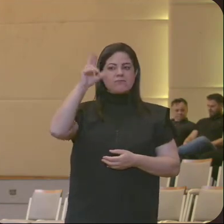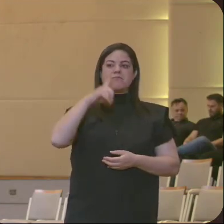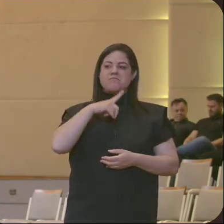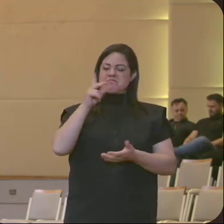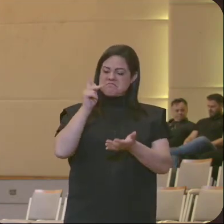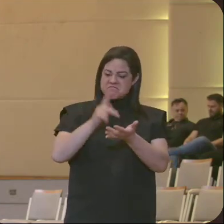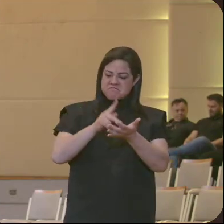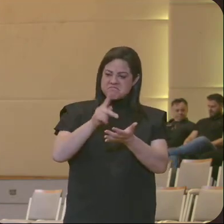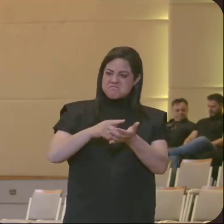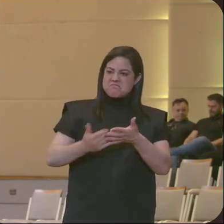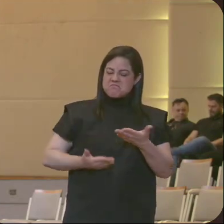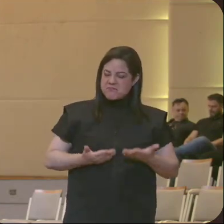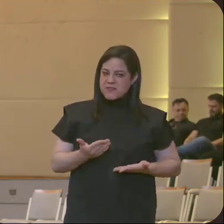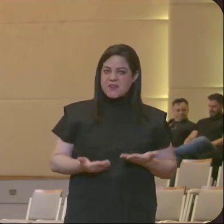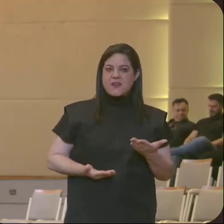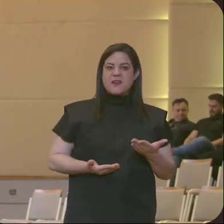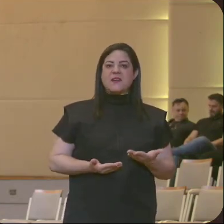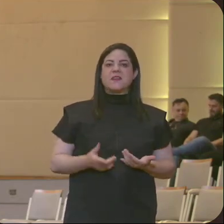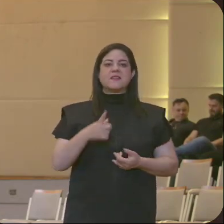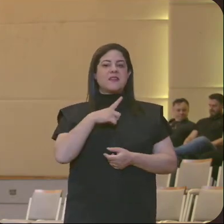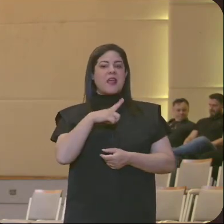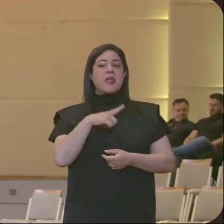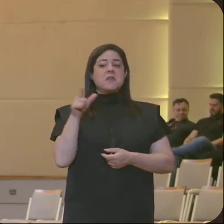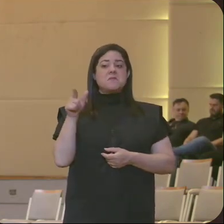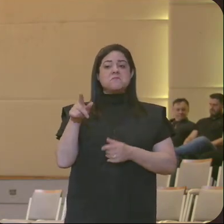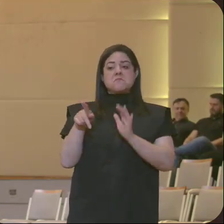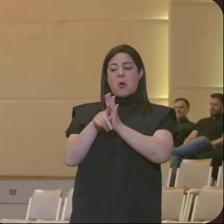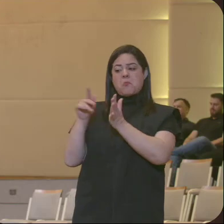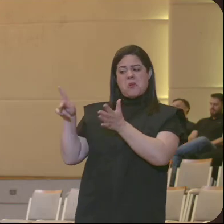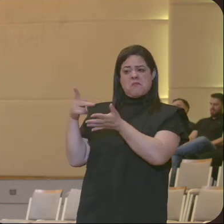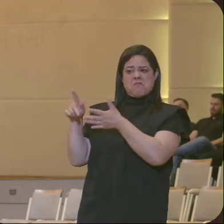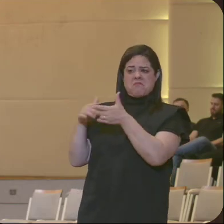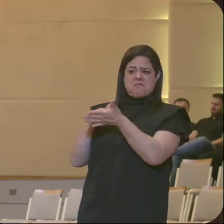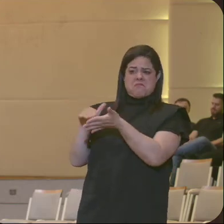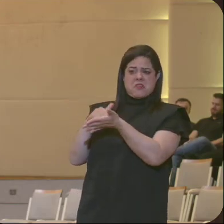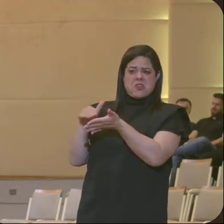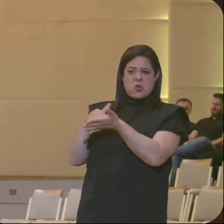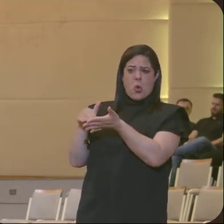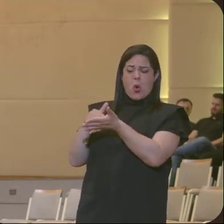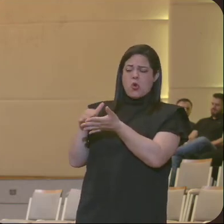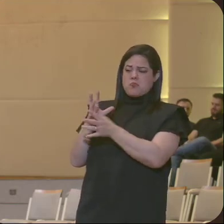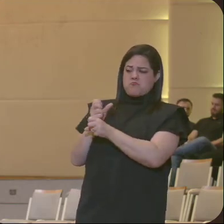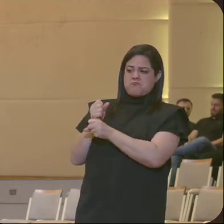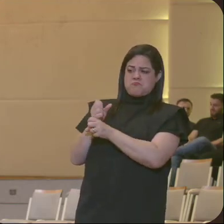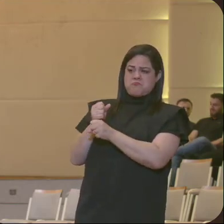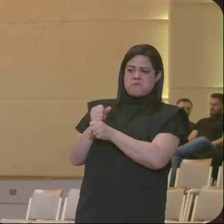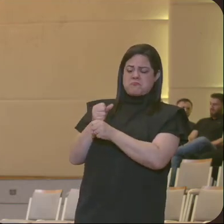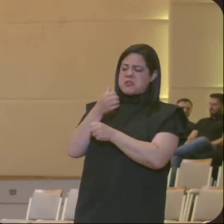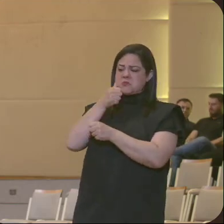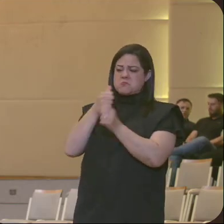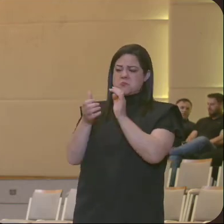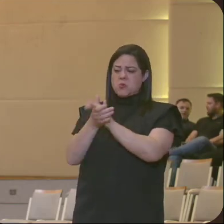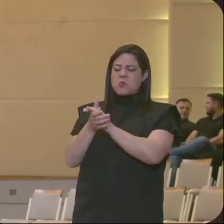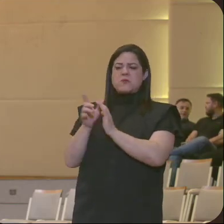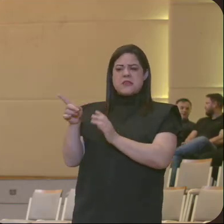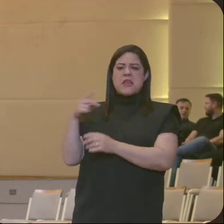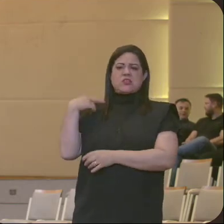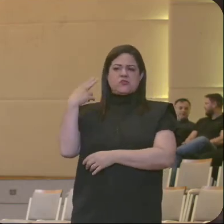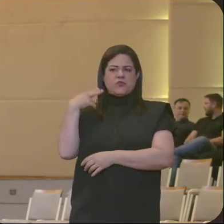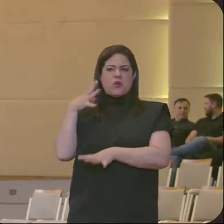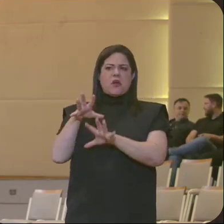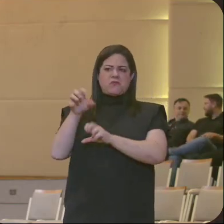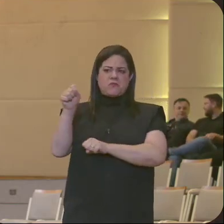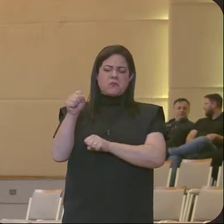a mão na massa. Mesmo eles tendo lá o seu escritório de contabilidade, esposa Silvana contadora, ele advogado de